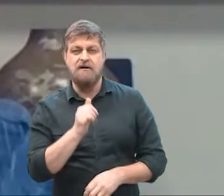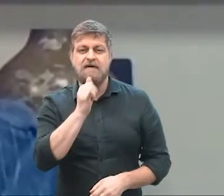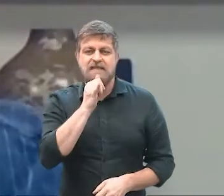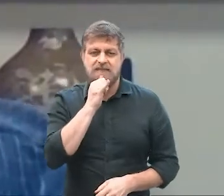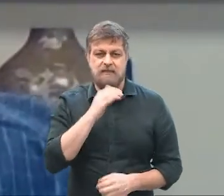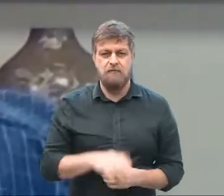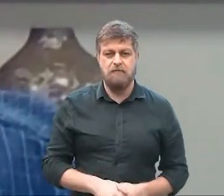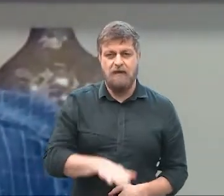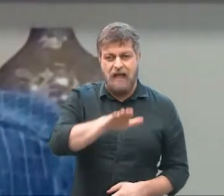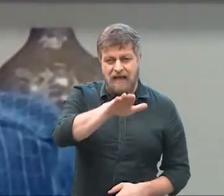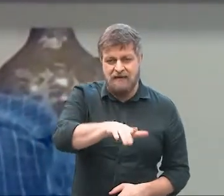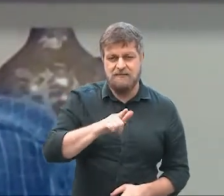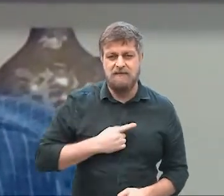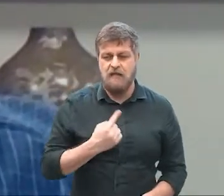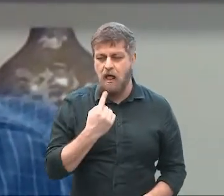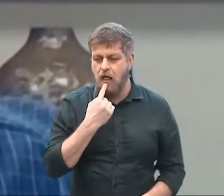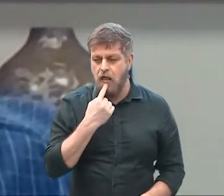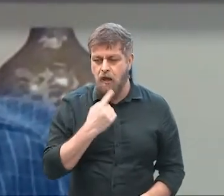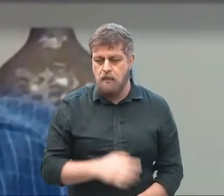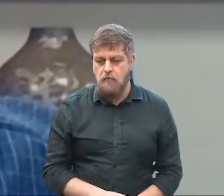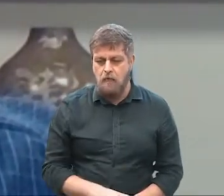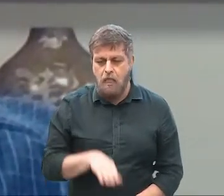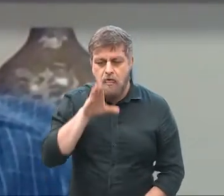aquela criança que tem a língua presa.